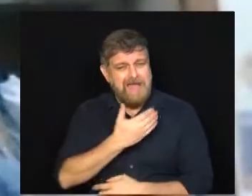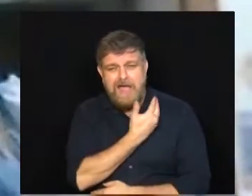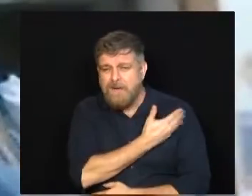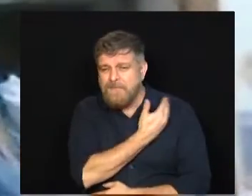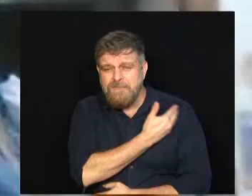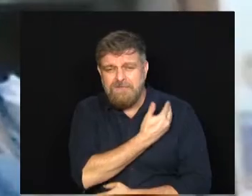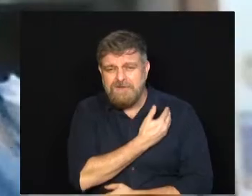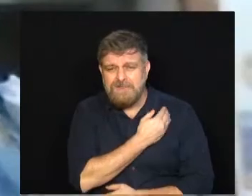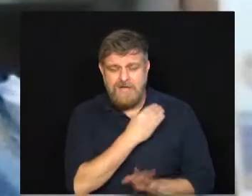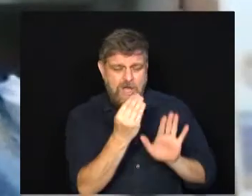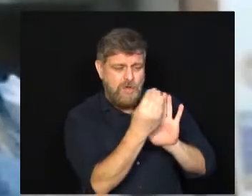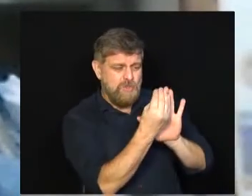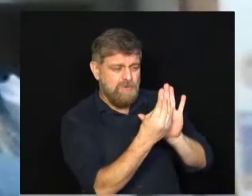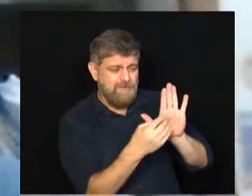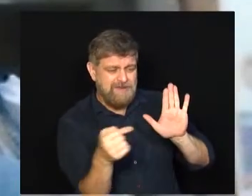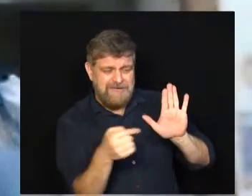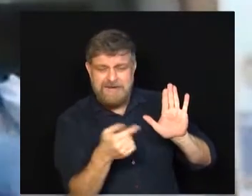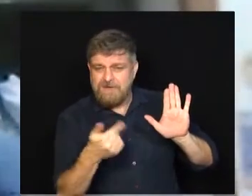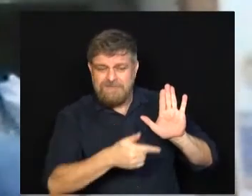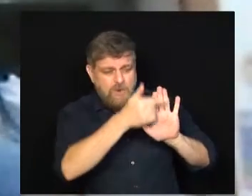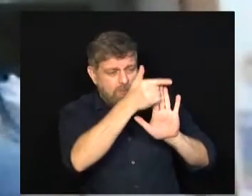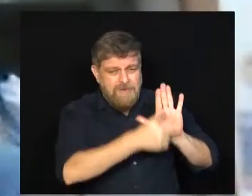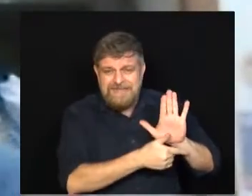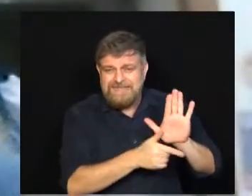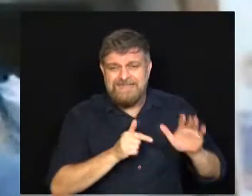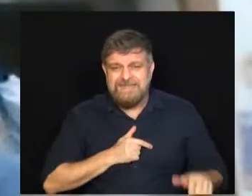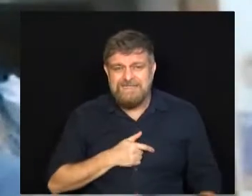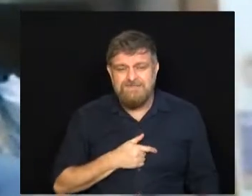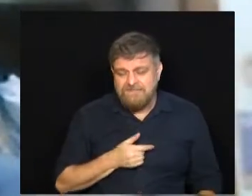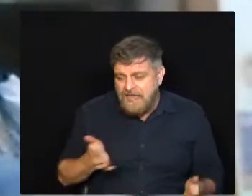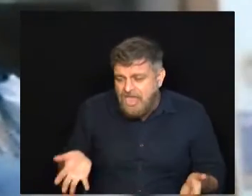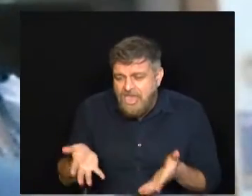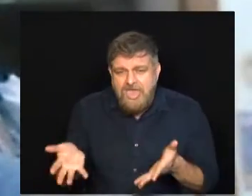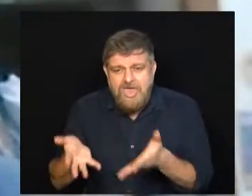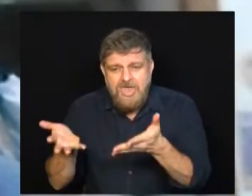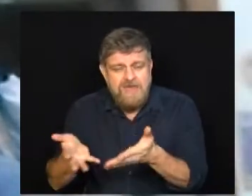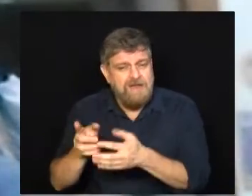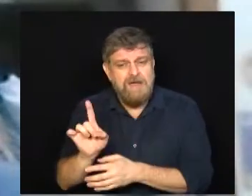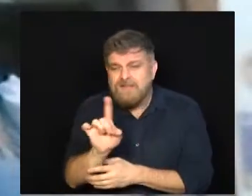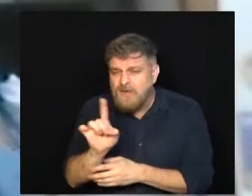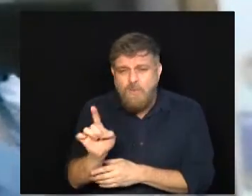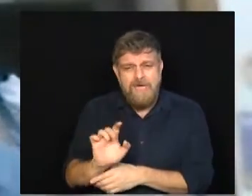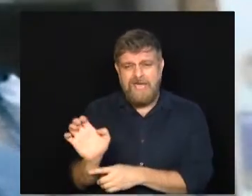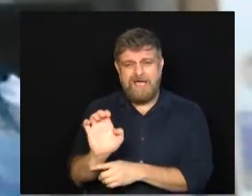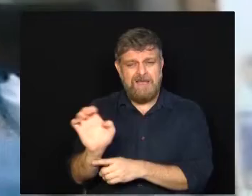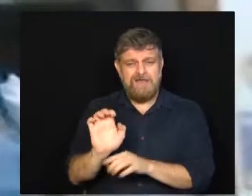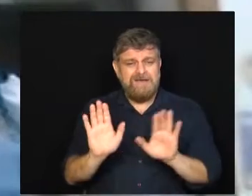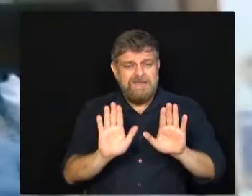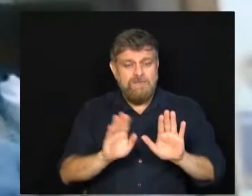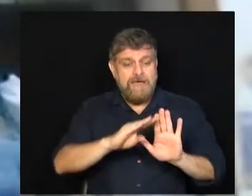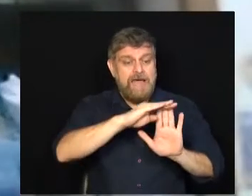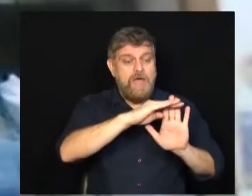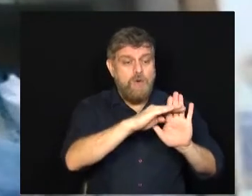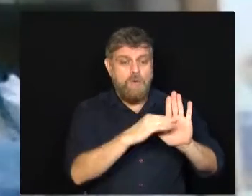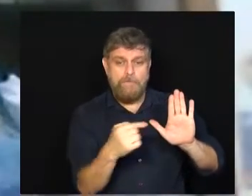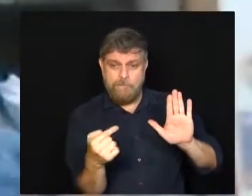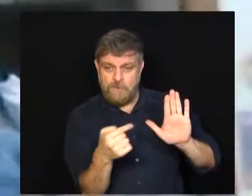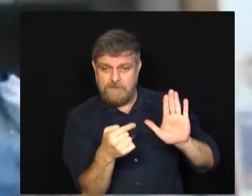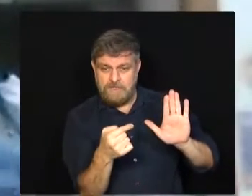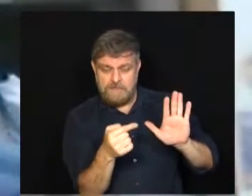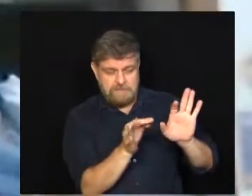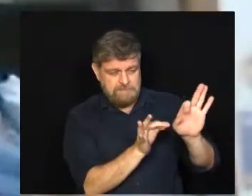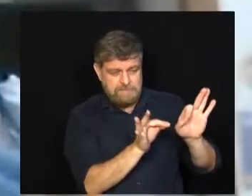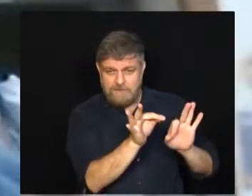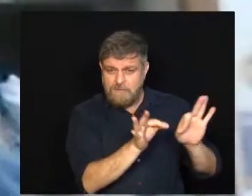tinha nada. Primeiro que não se ensina a ninguém a ser homossexual, mas era fundamentalmente um programa